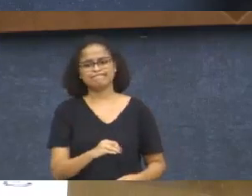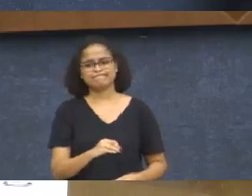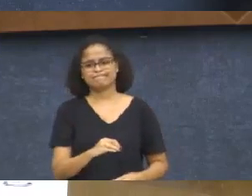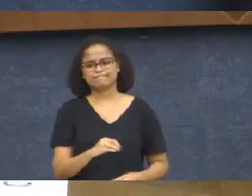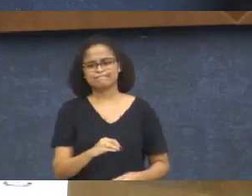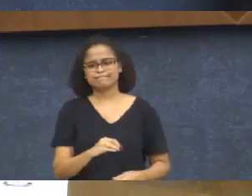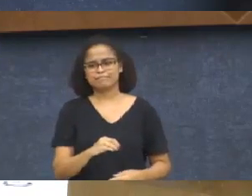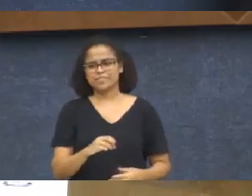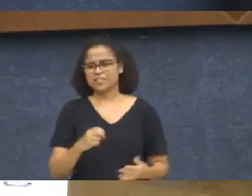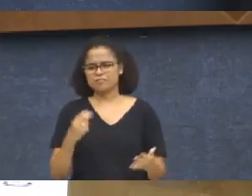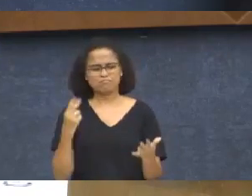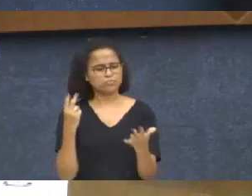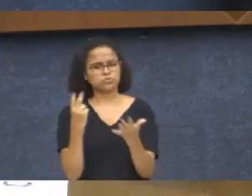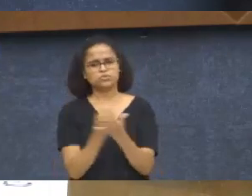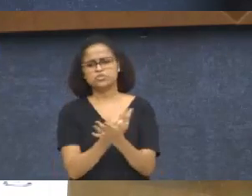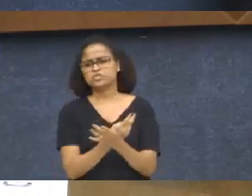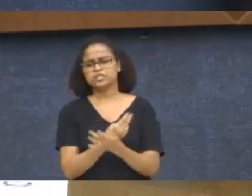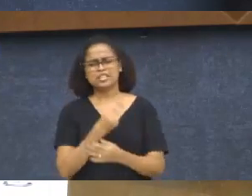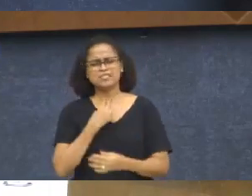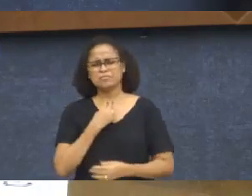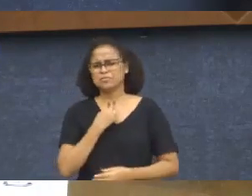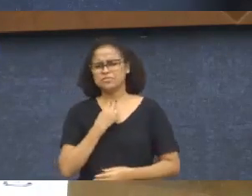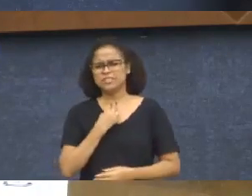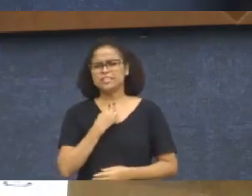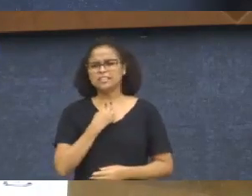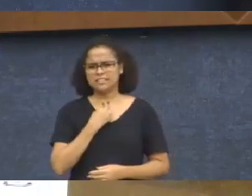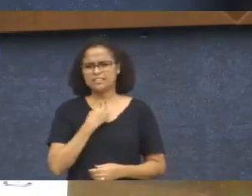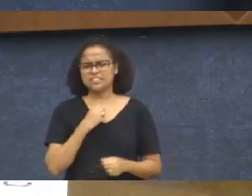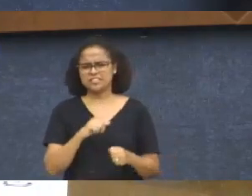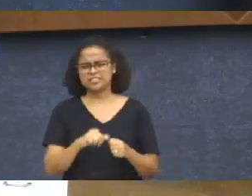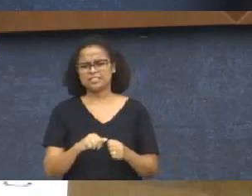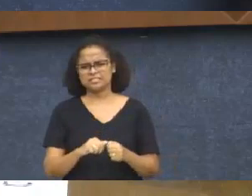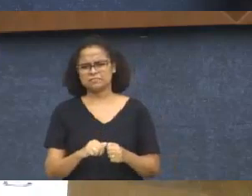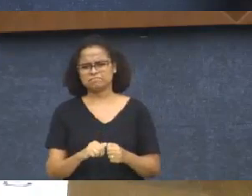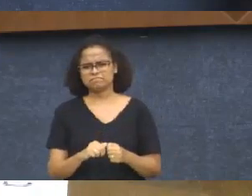realizar, por causa do capricho e da boa